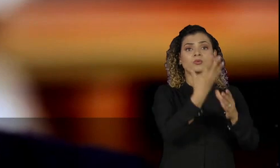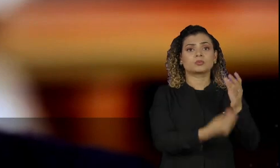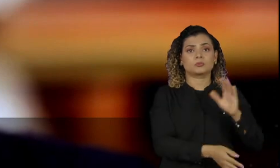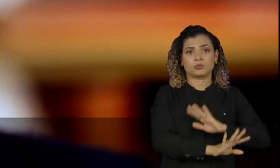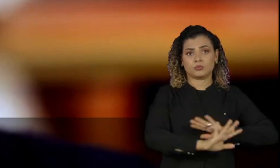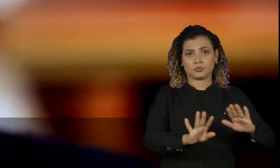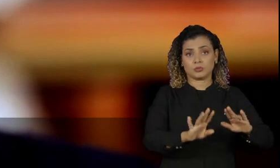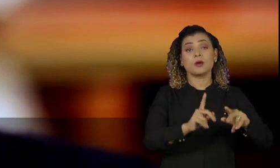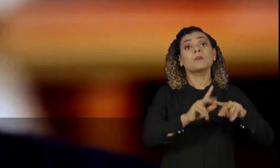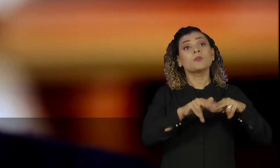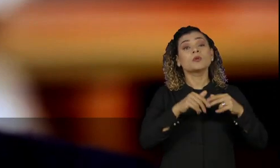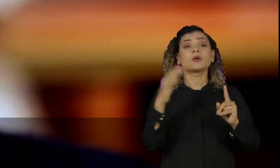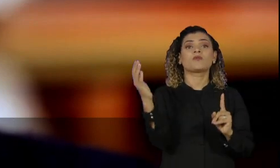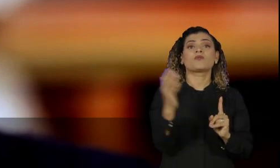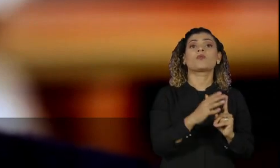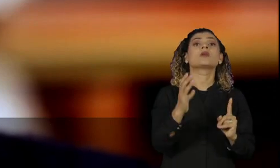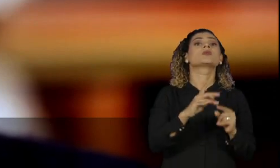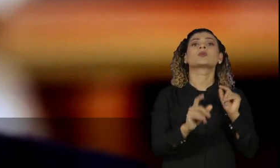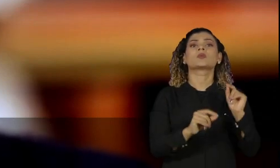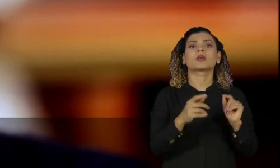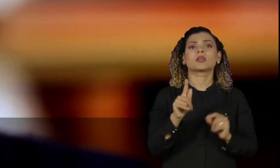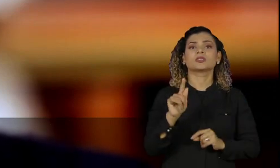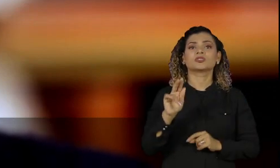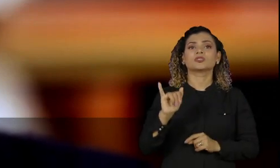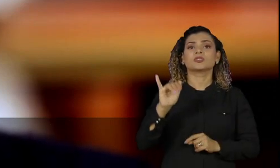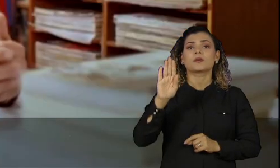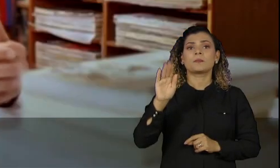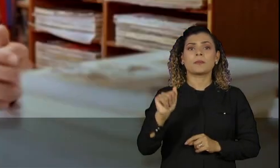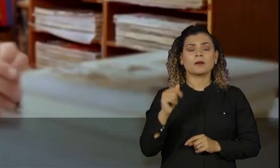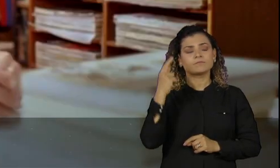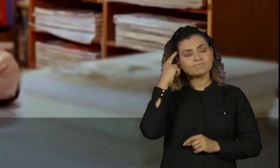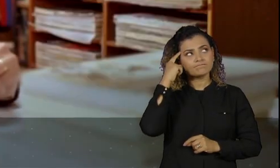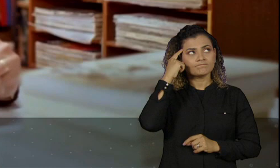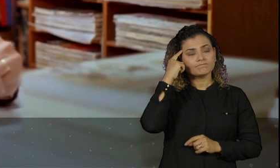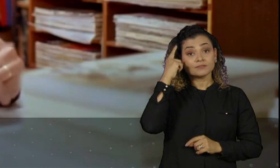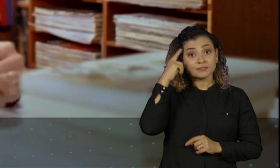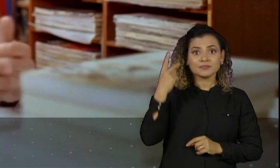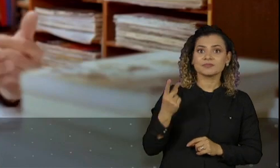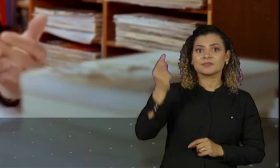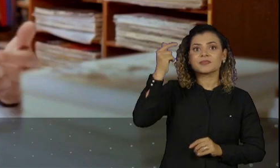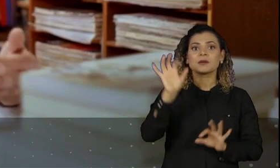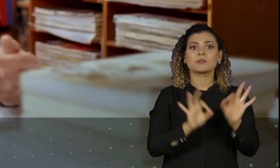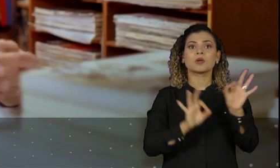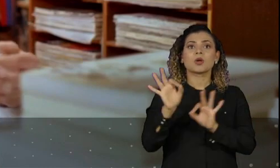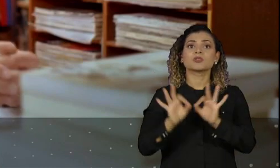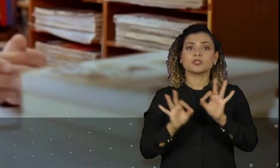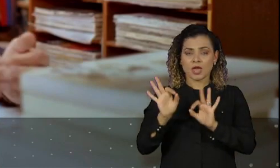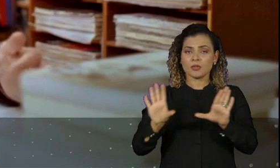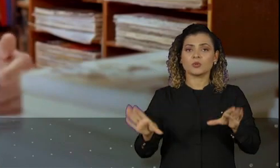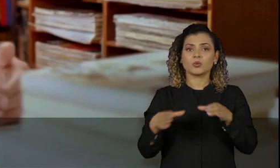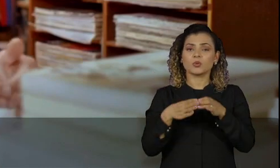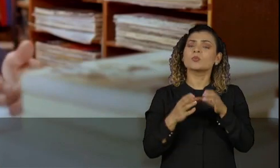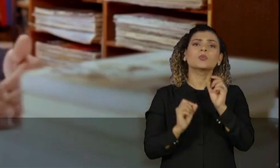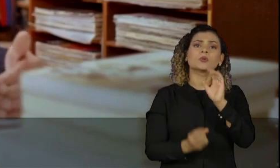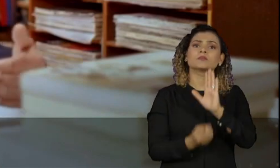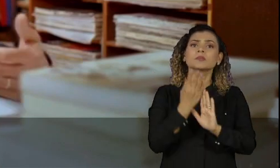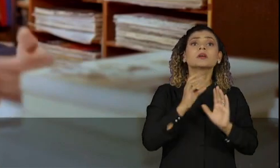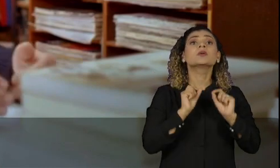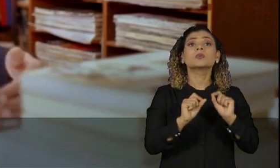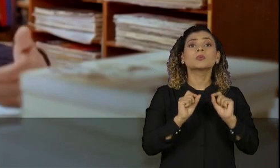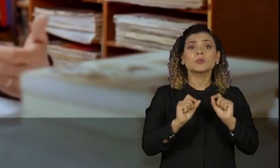Isso provocou o Giba, a ideia dele, a fazer o projeto Cabobu, com a intenção